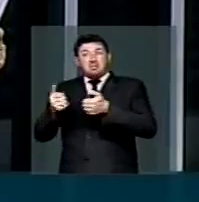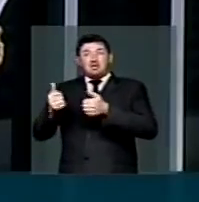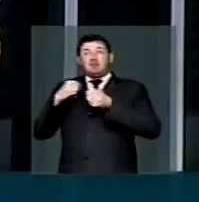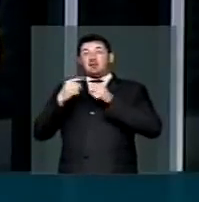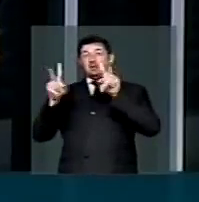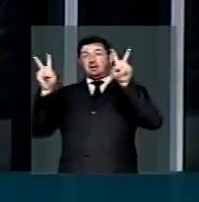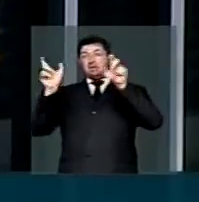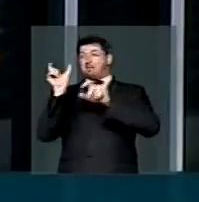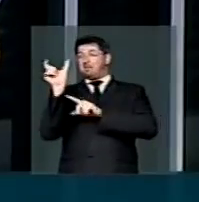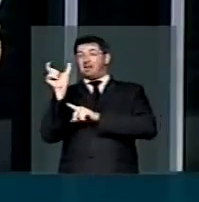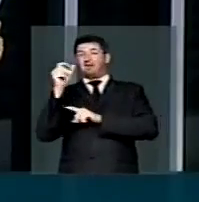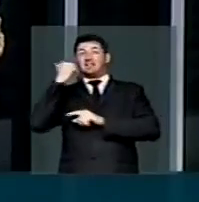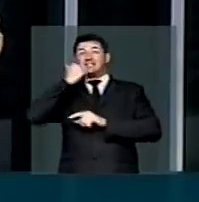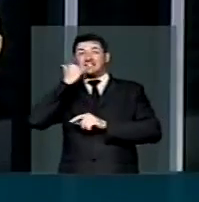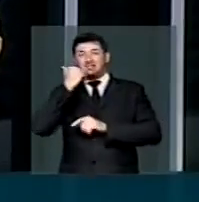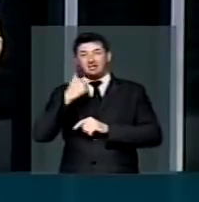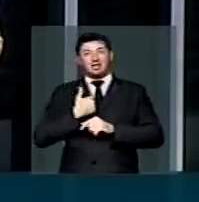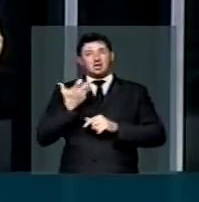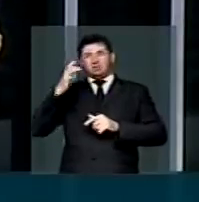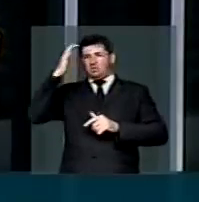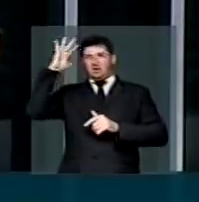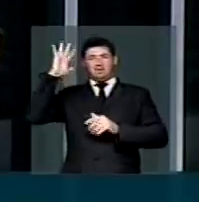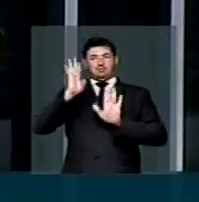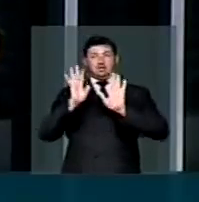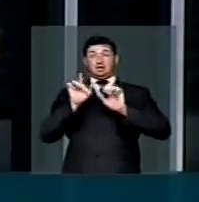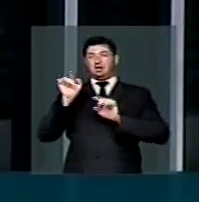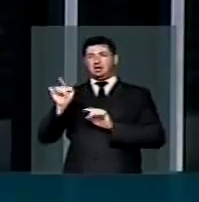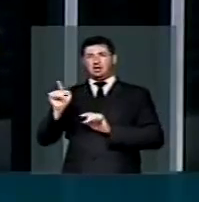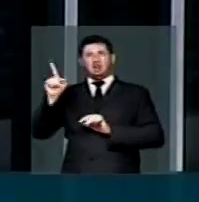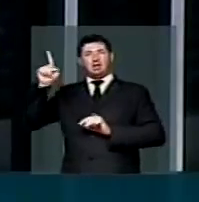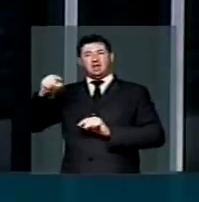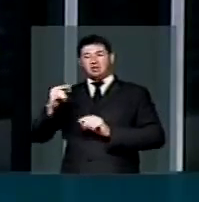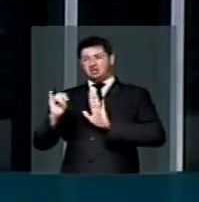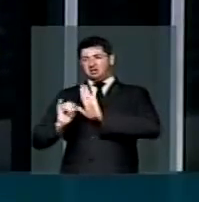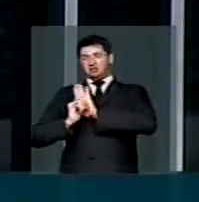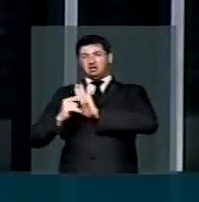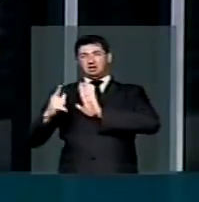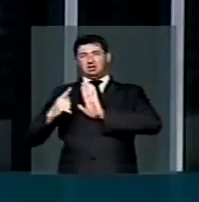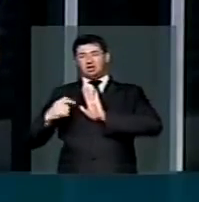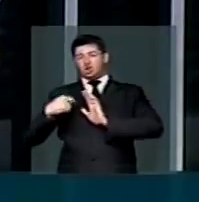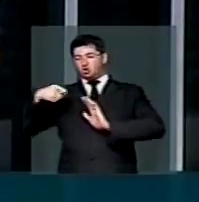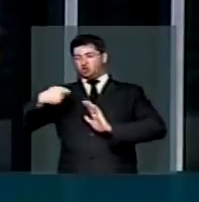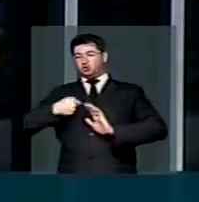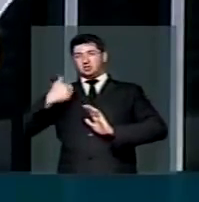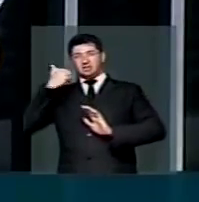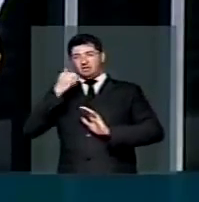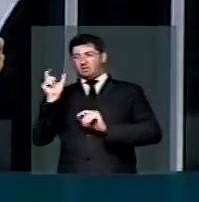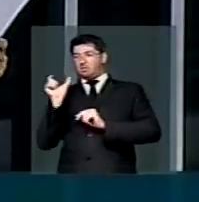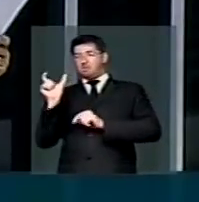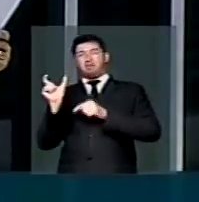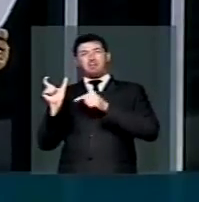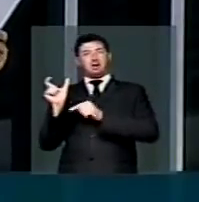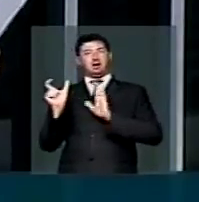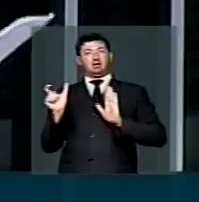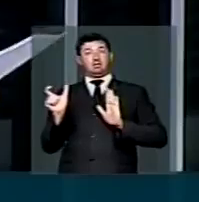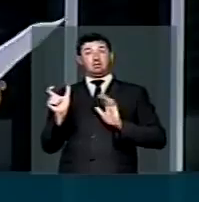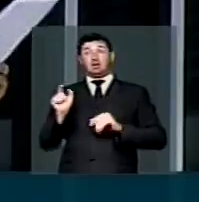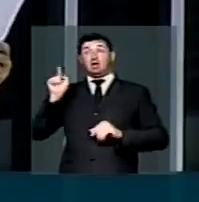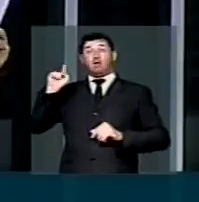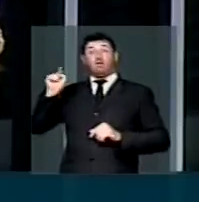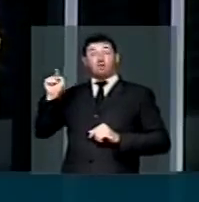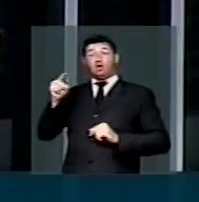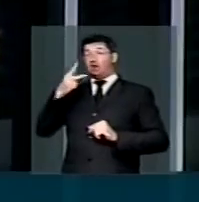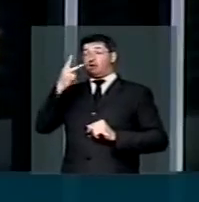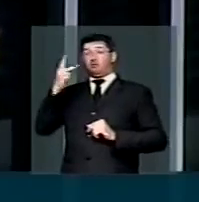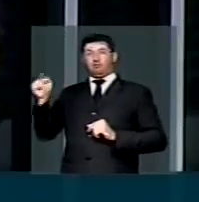expressão. Não quero de forma alguma pensar que ele se identifica com essa ou com essa expressão. Foi ele quem